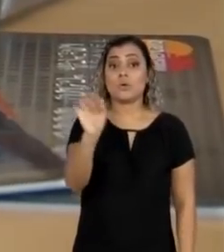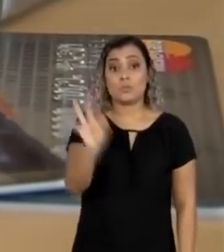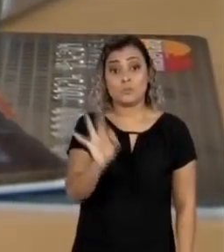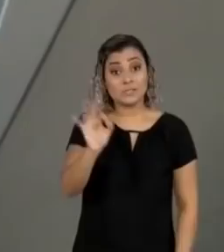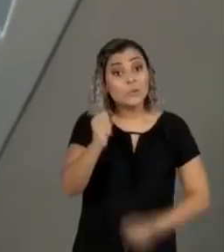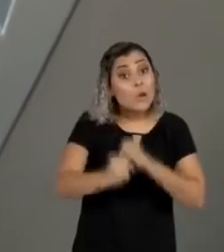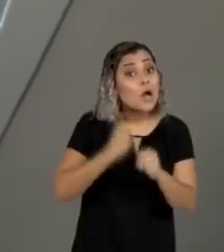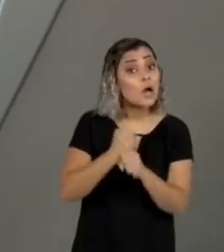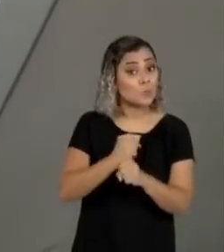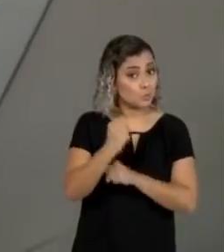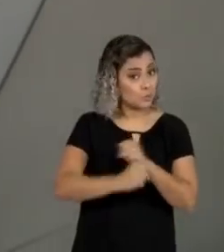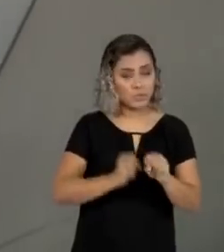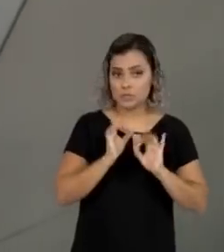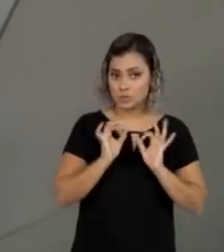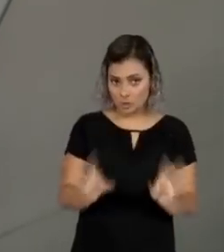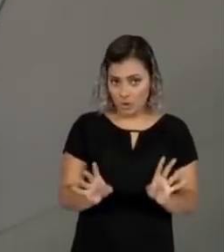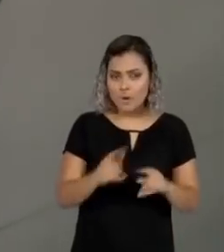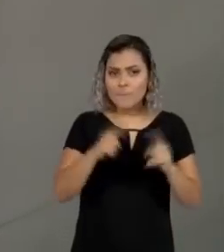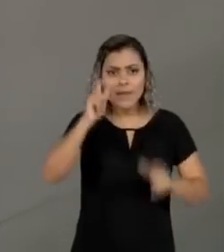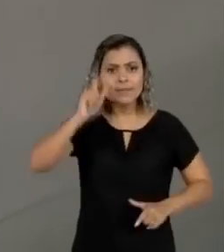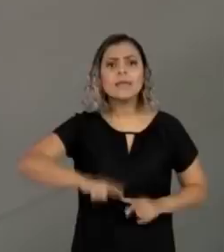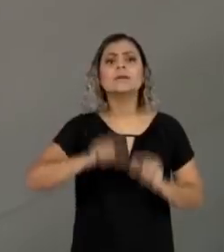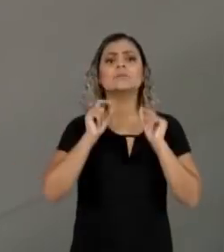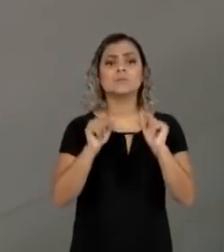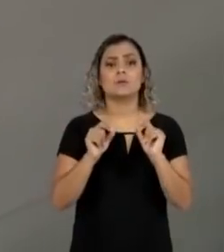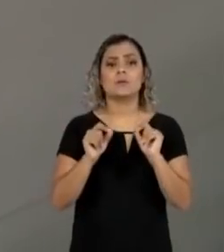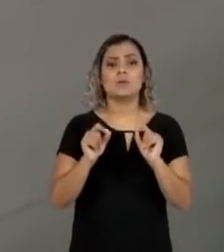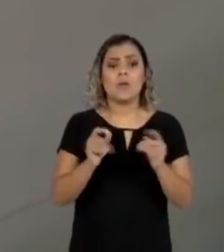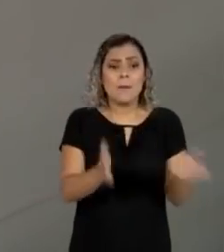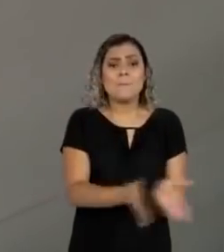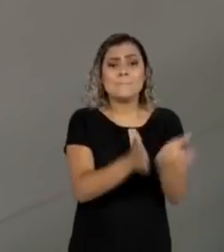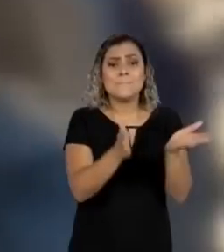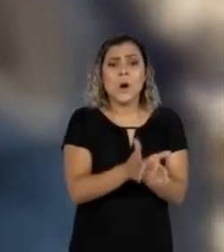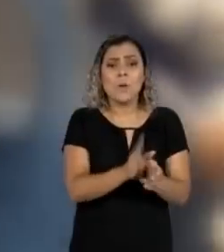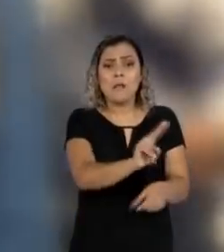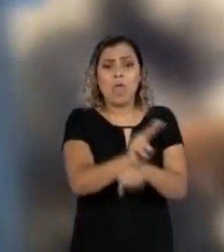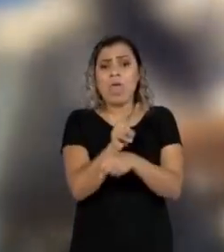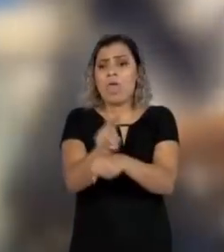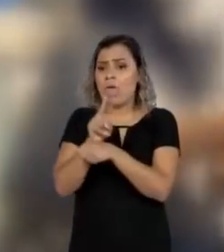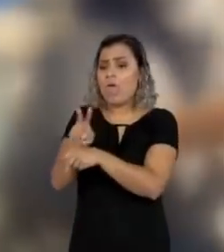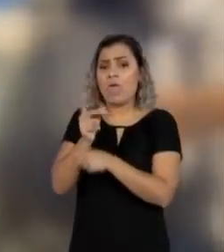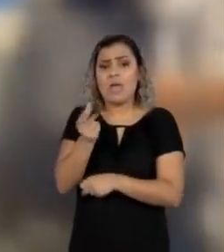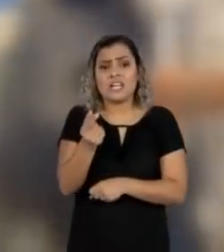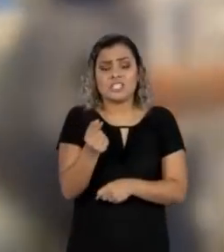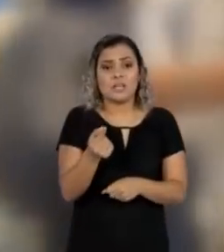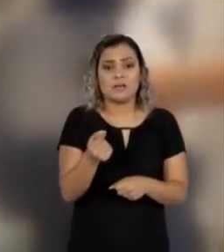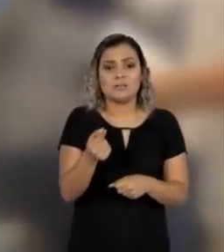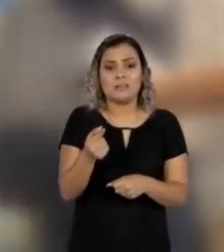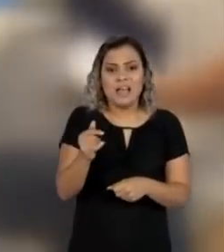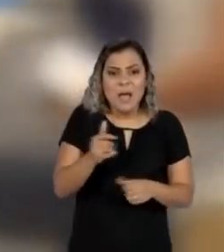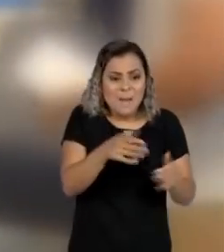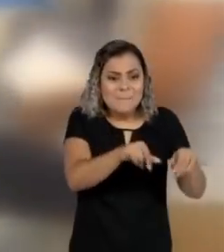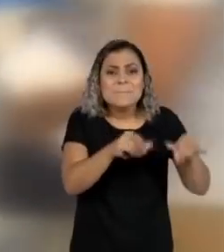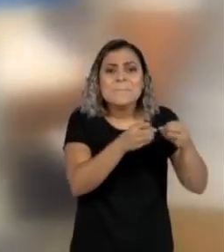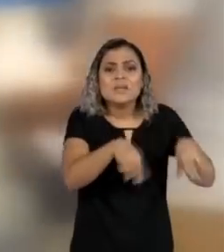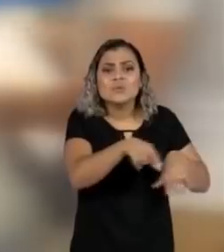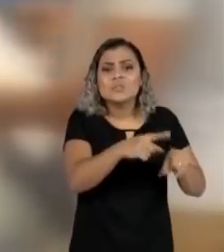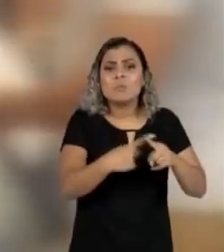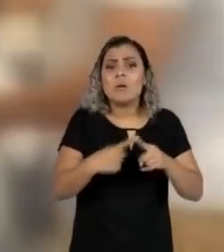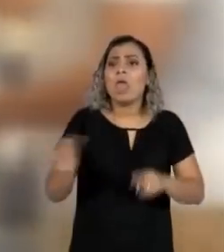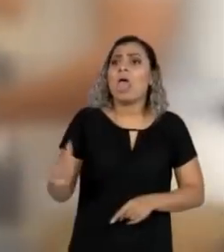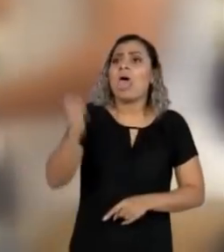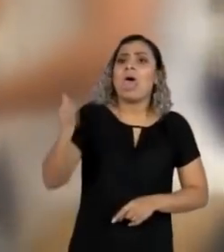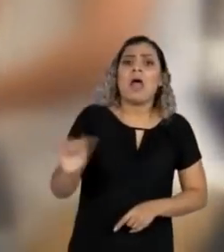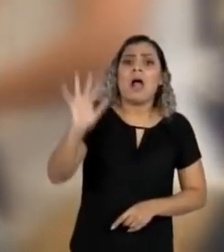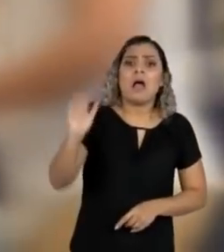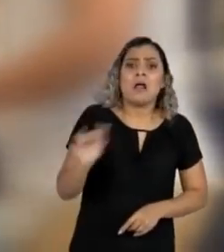151,8% ao ano. A intenção é penalizar menos os mais pobres, já que o cheque especial é mais utilizado por